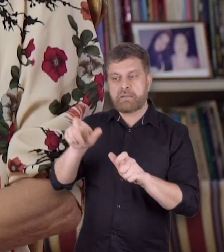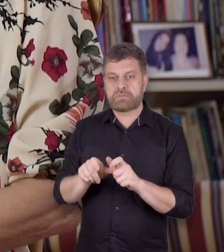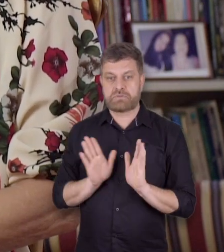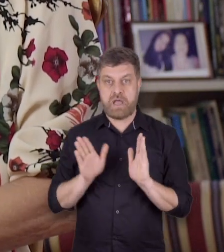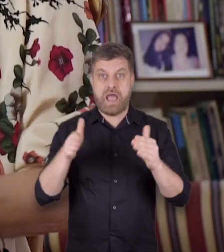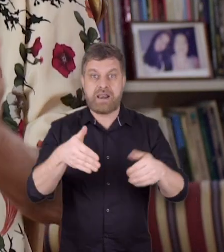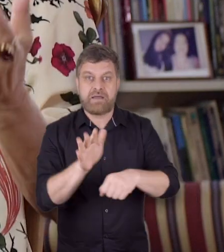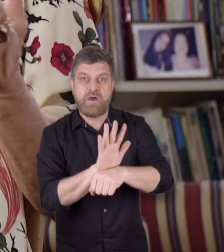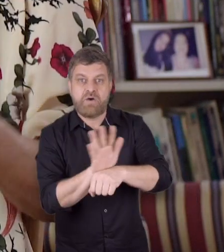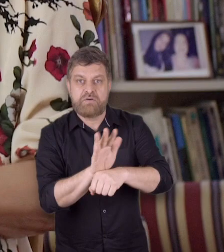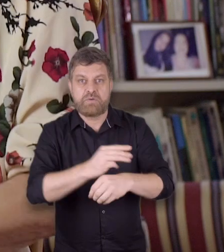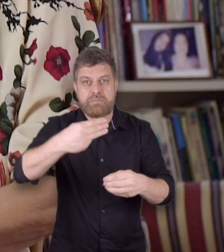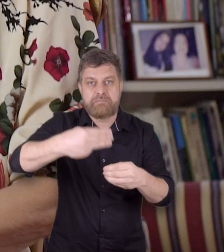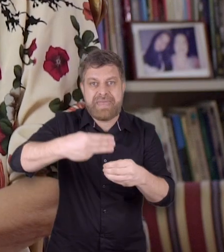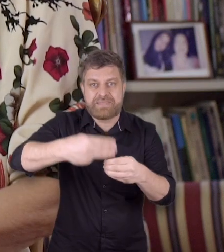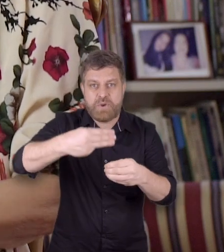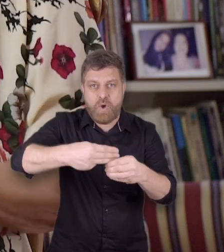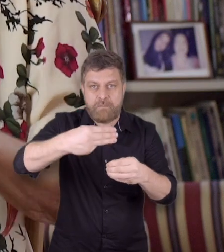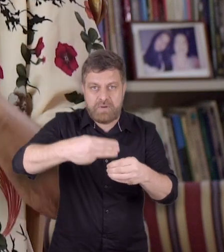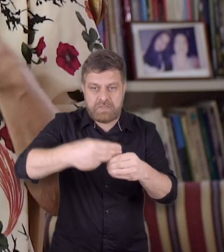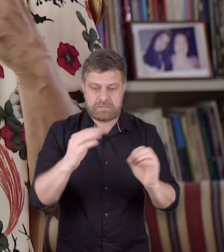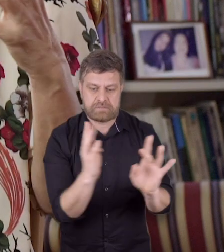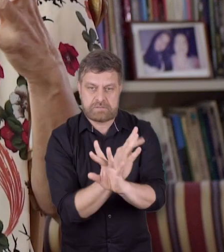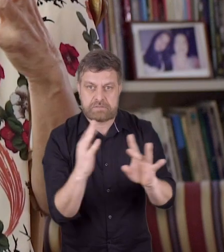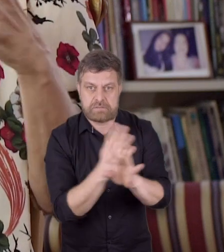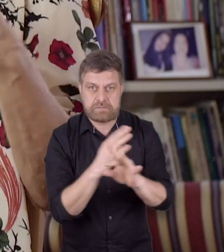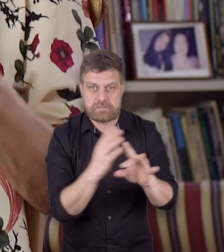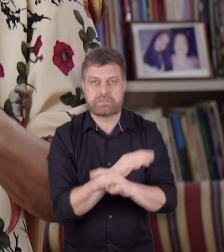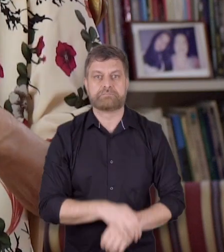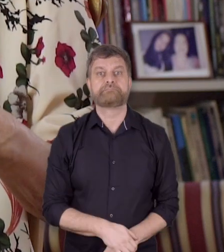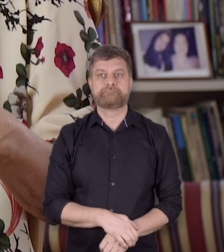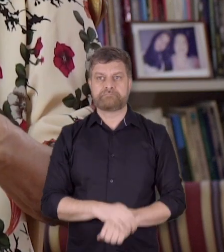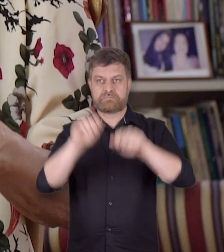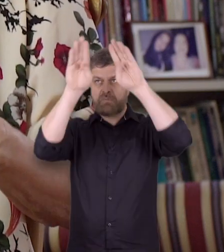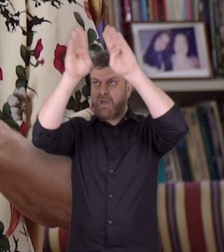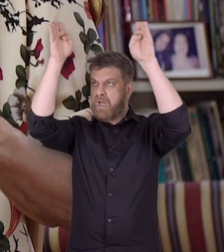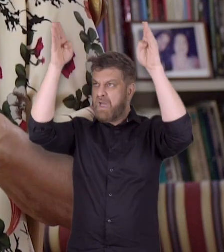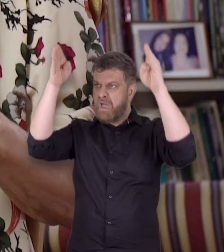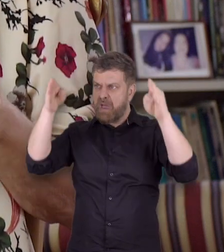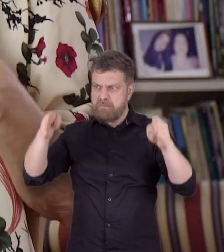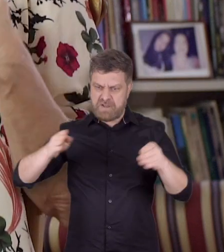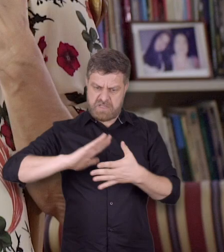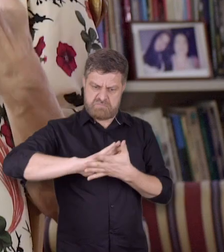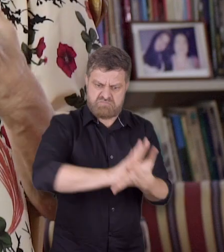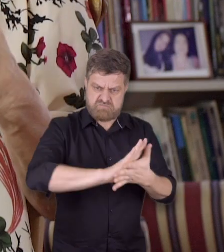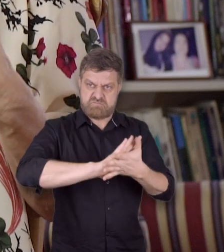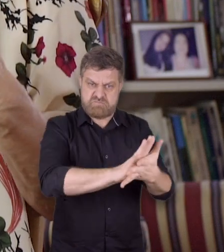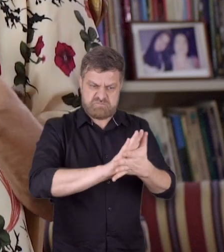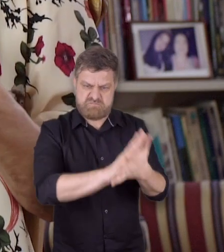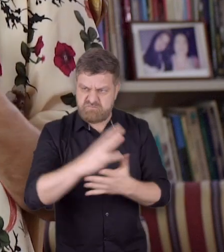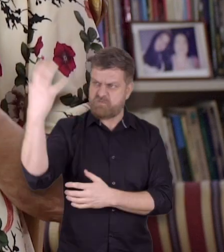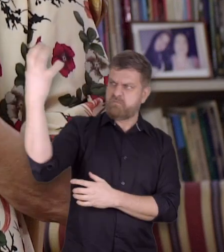no filme Metrópole, aquelas máquinas gigantescas, opressoras,